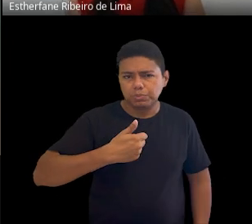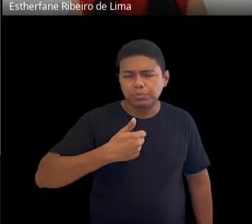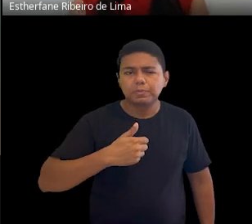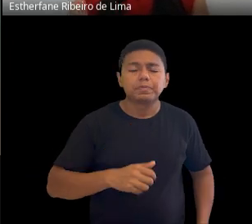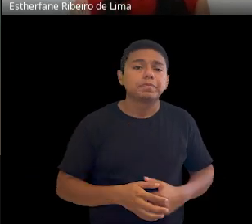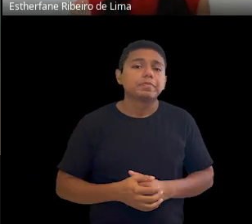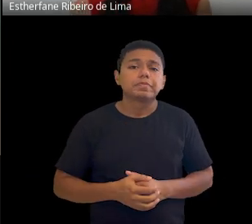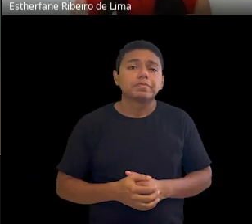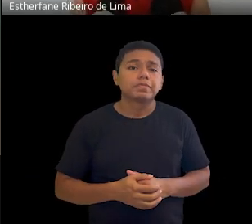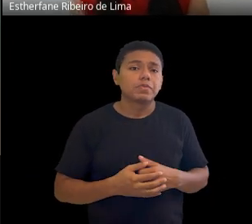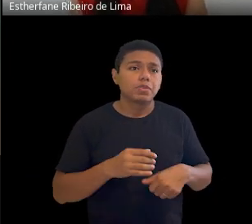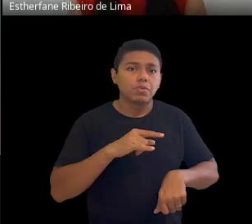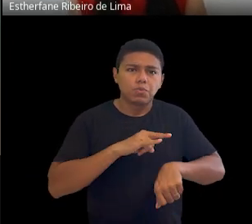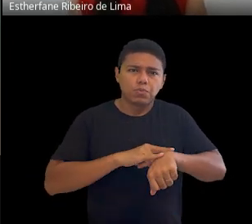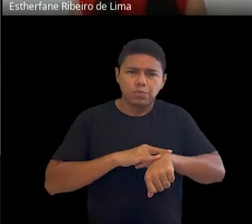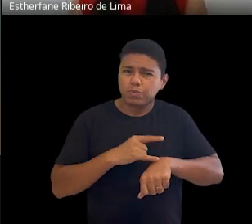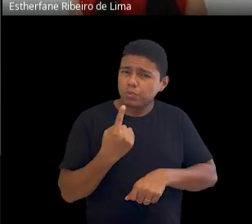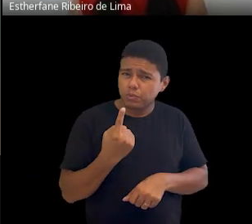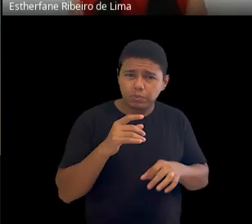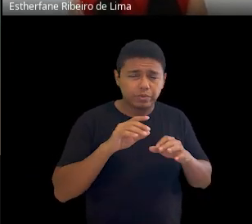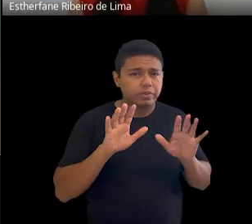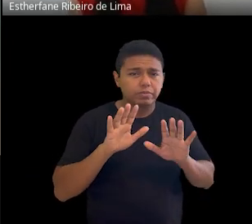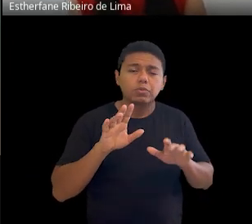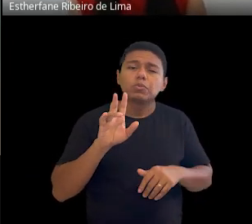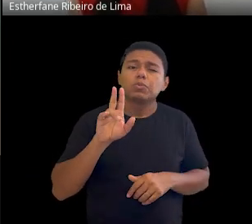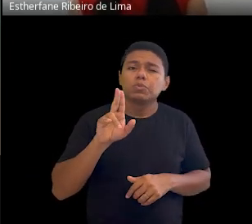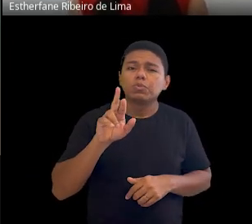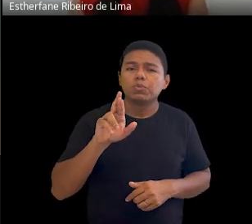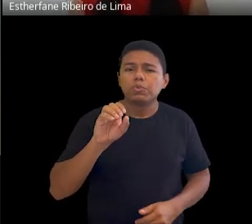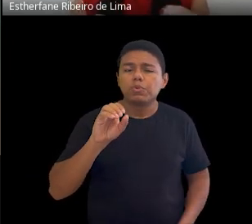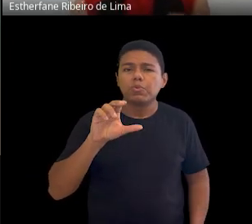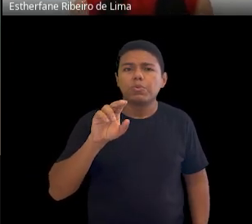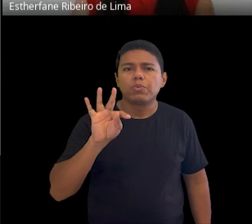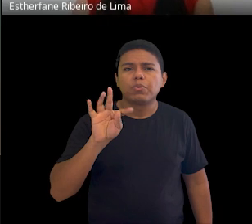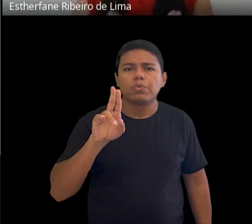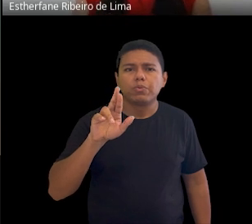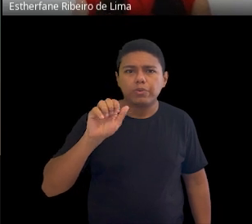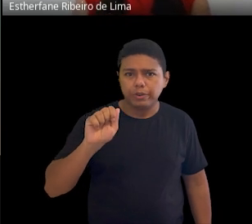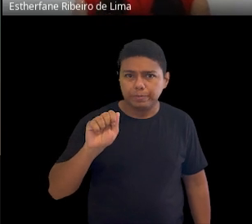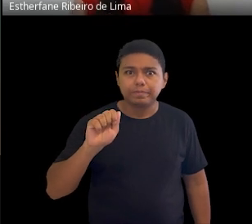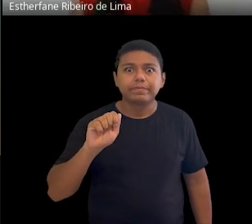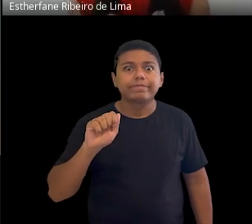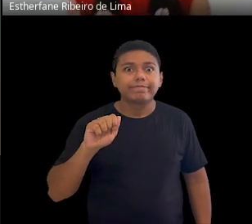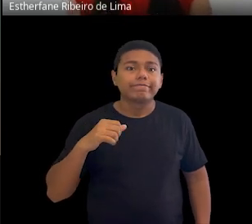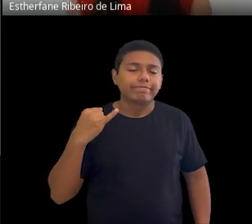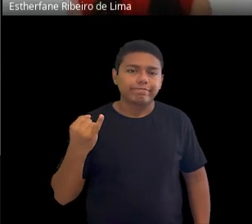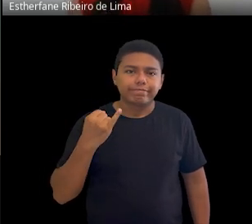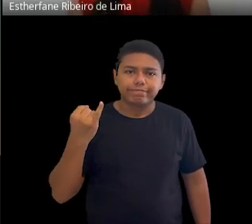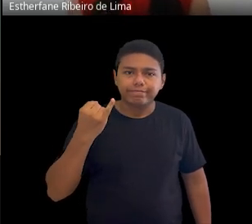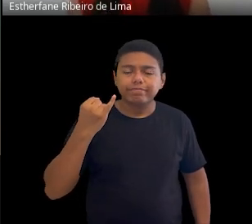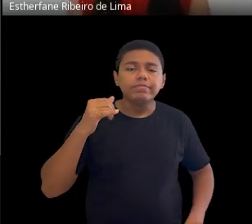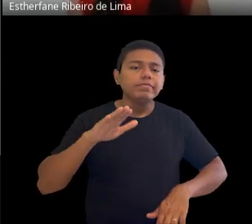urocultura. Nunca peça somente uma urina simples, peça urocultura. Por quê? Porque, por vezes, e muitas